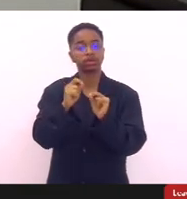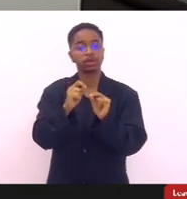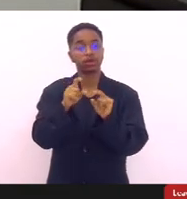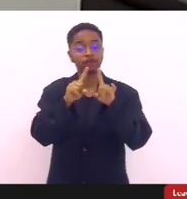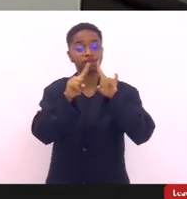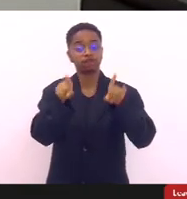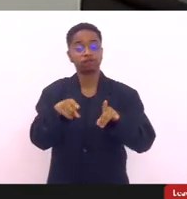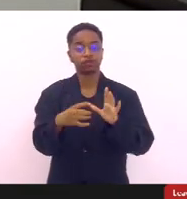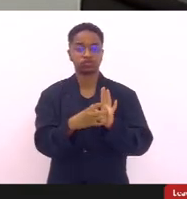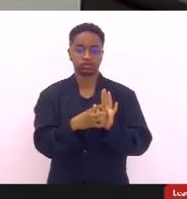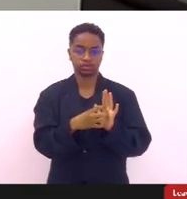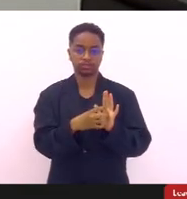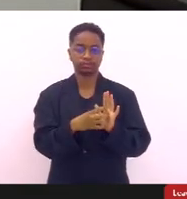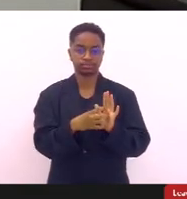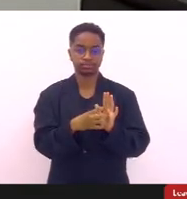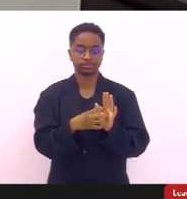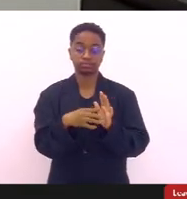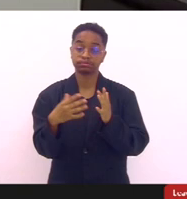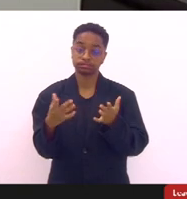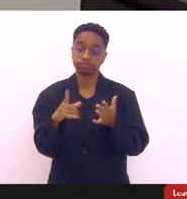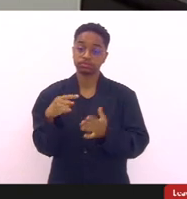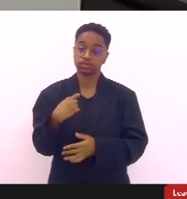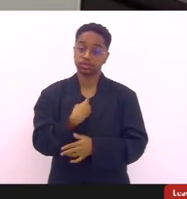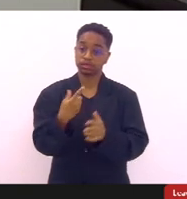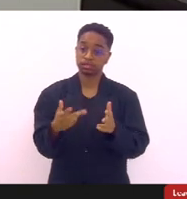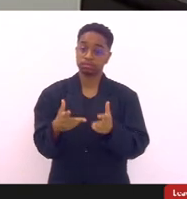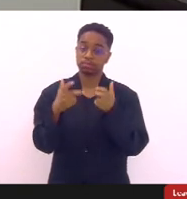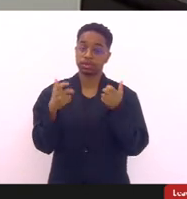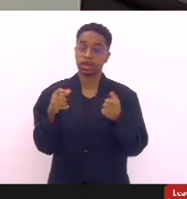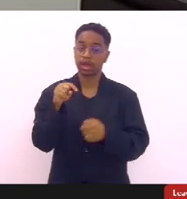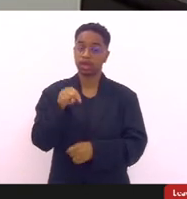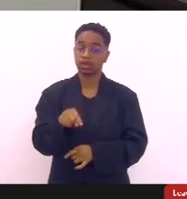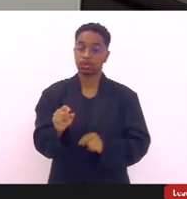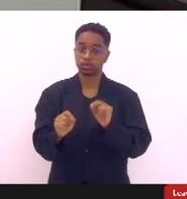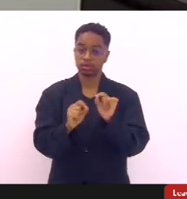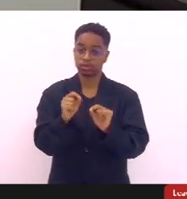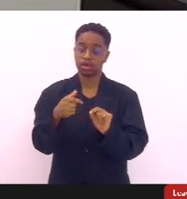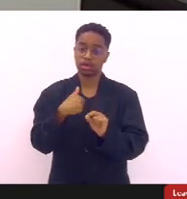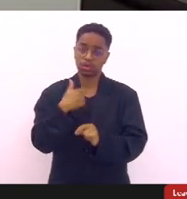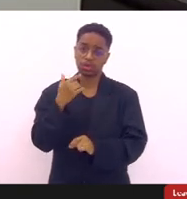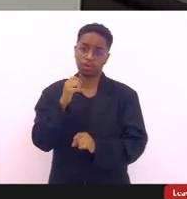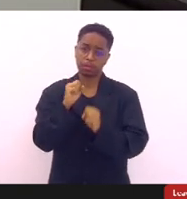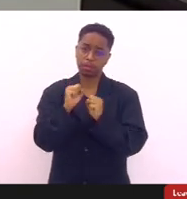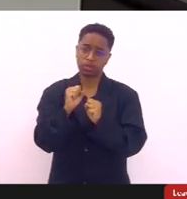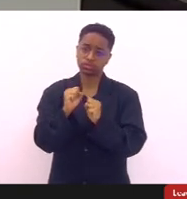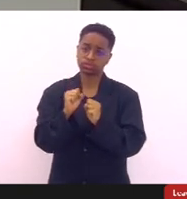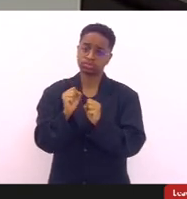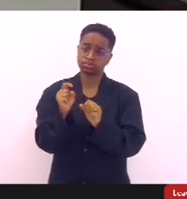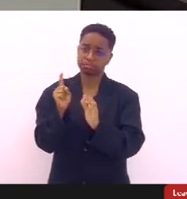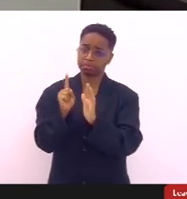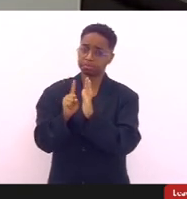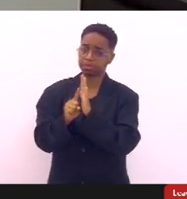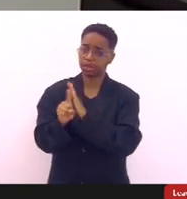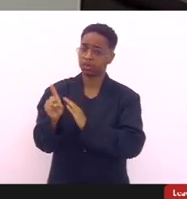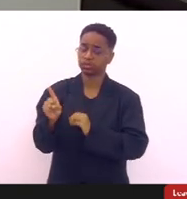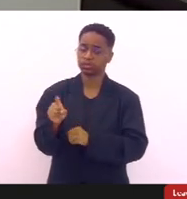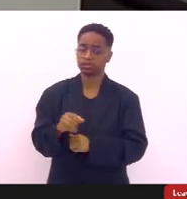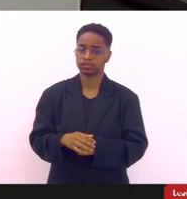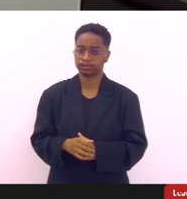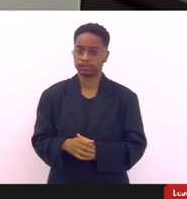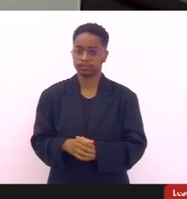servidores. E o que a gente vê aqui, acho que eu poderia fazer uma pergunta, né? Quando